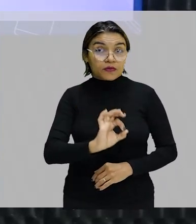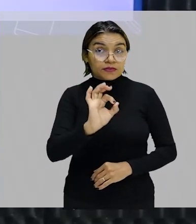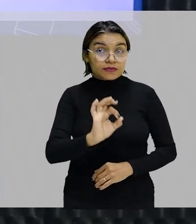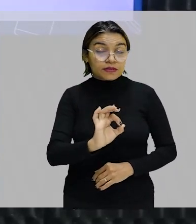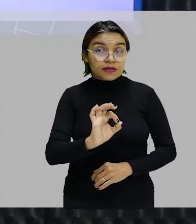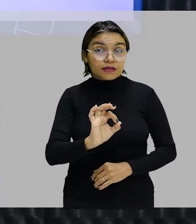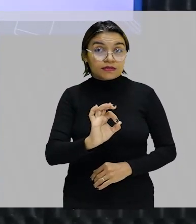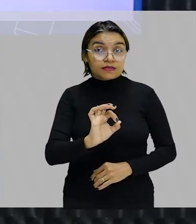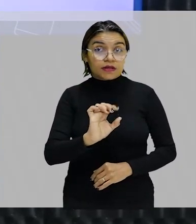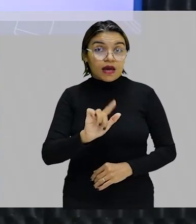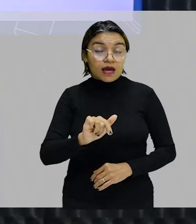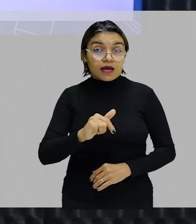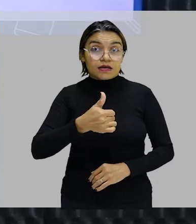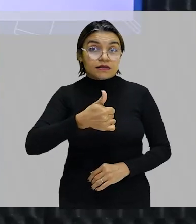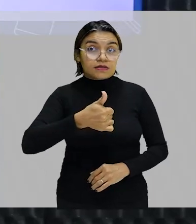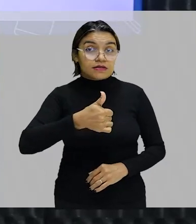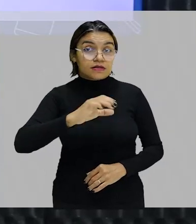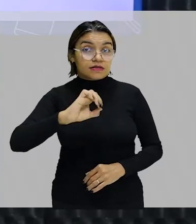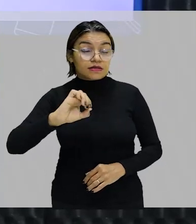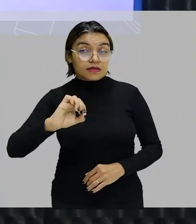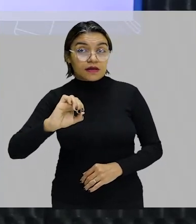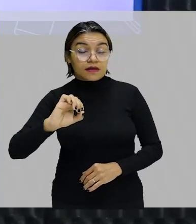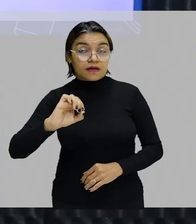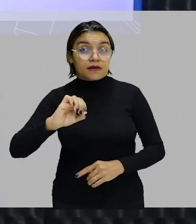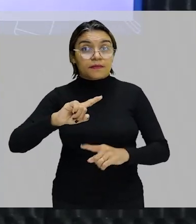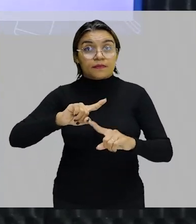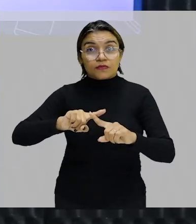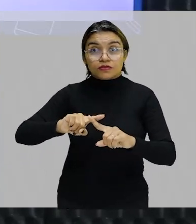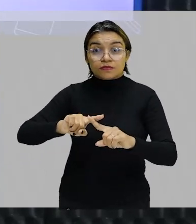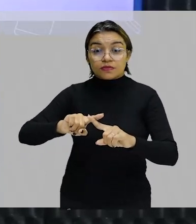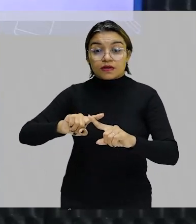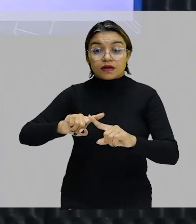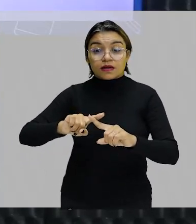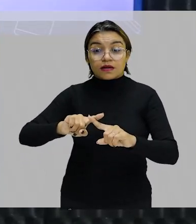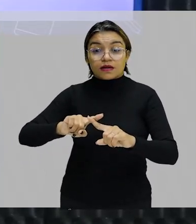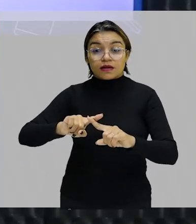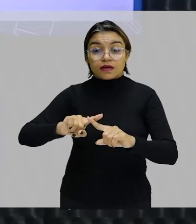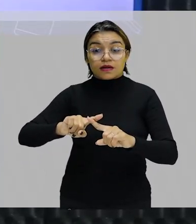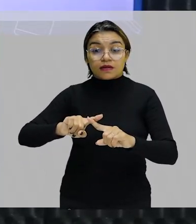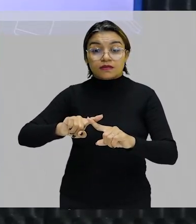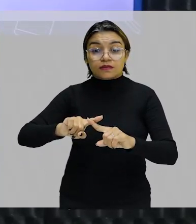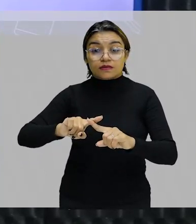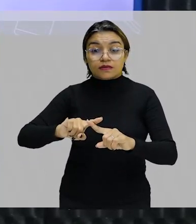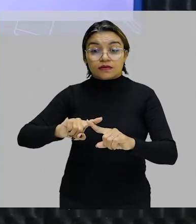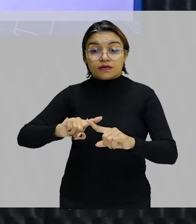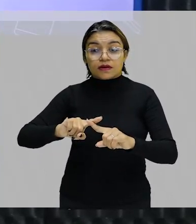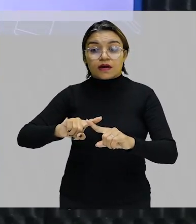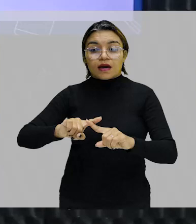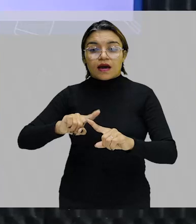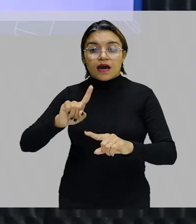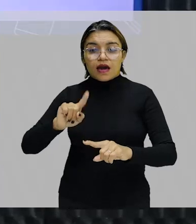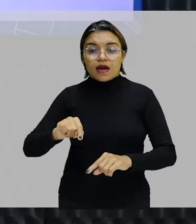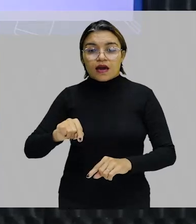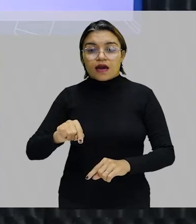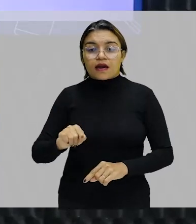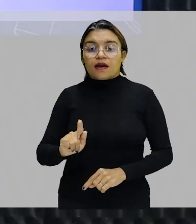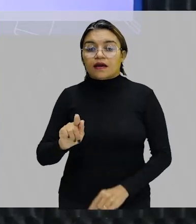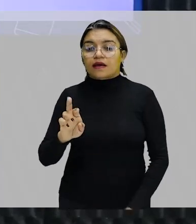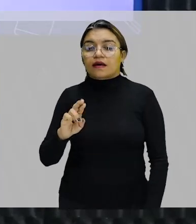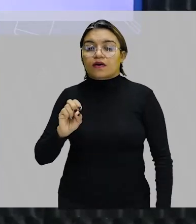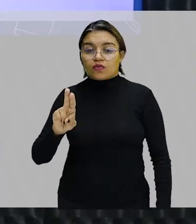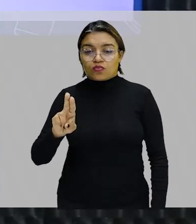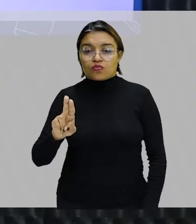100 multiplicado pelo grau, certo? O grau, no nosso exemplo, deu 0,9, que multiplicado por